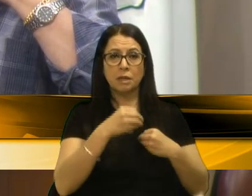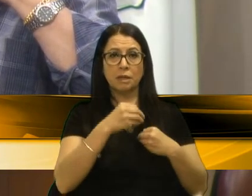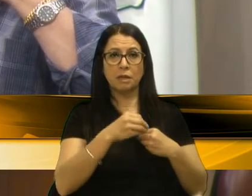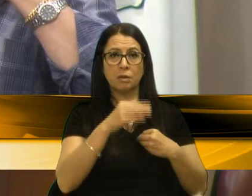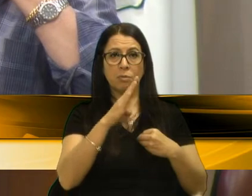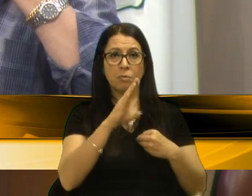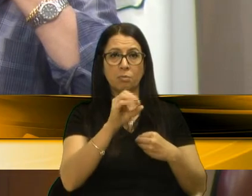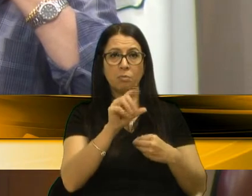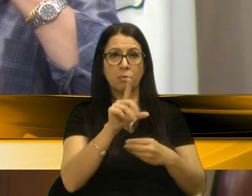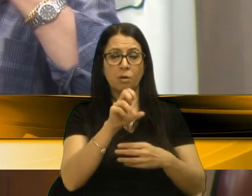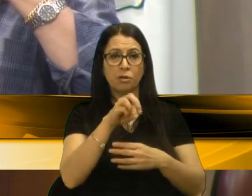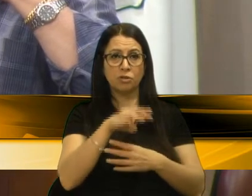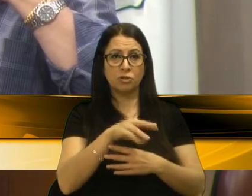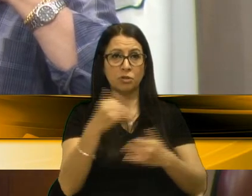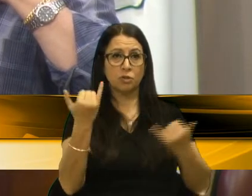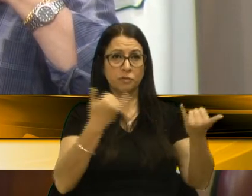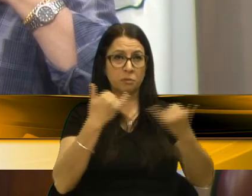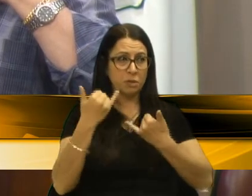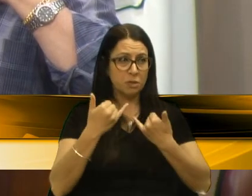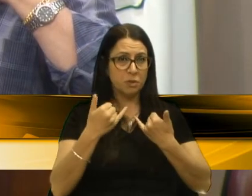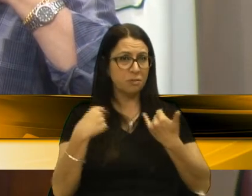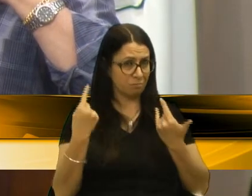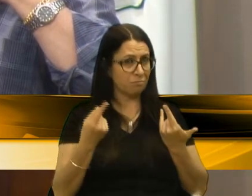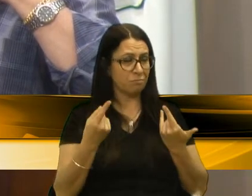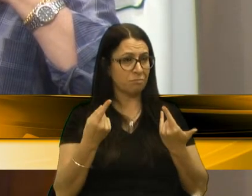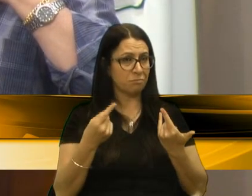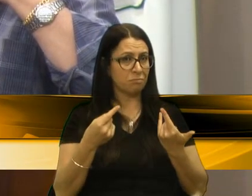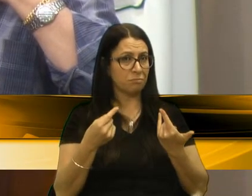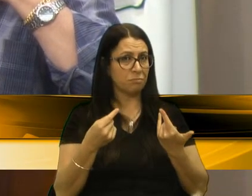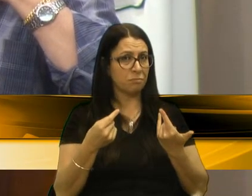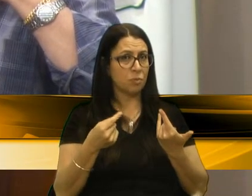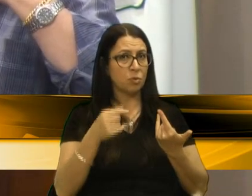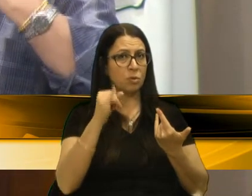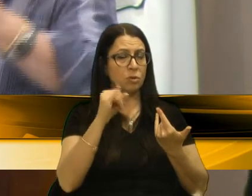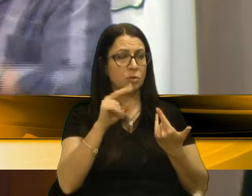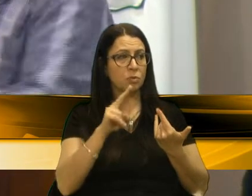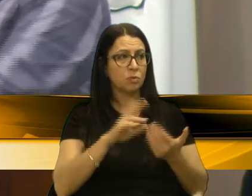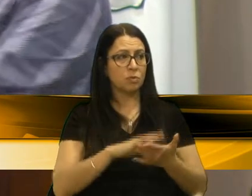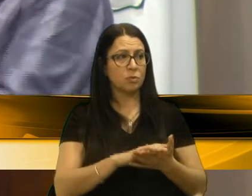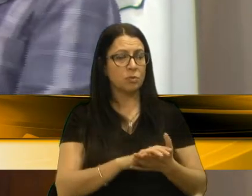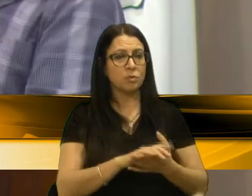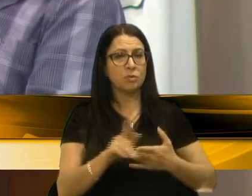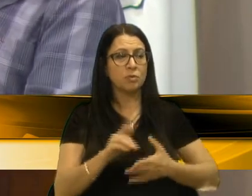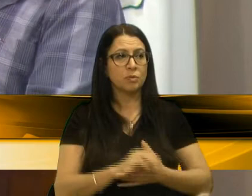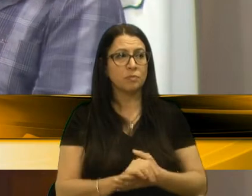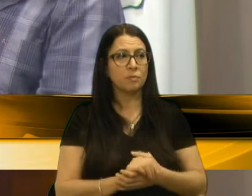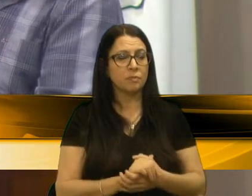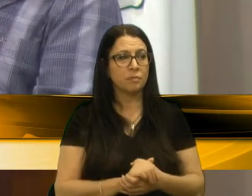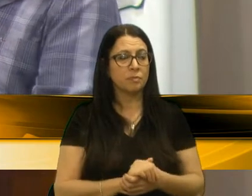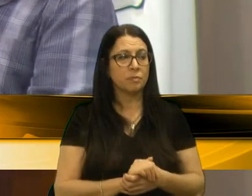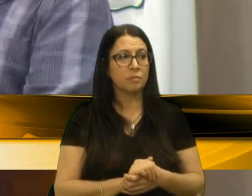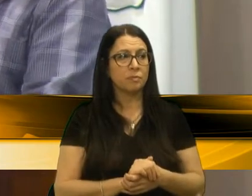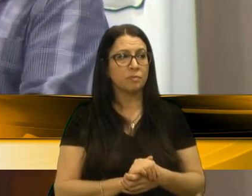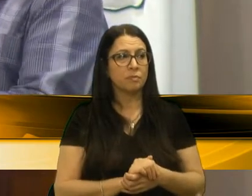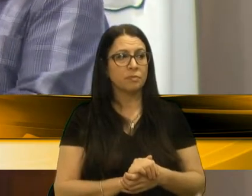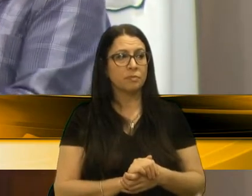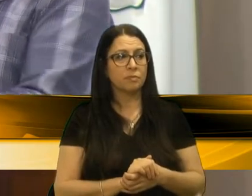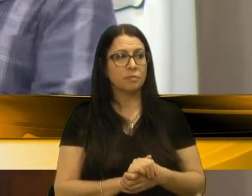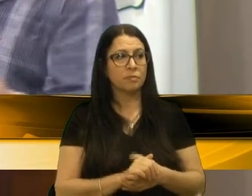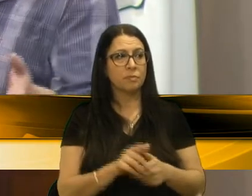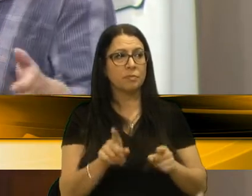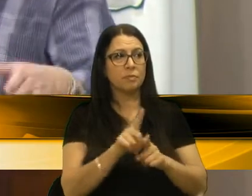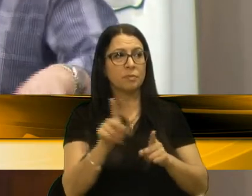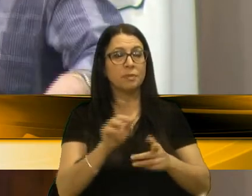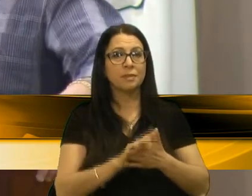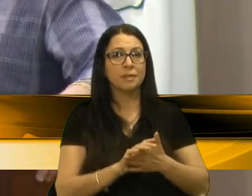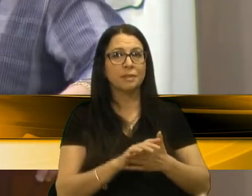urbanísticas, né? Um IU, que é só tirar ali em questão de 10 minutos, você